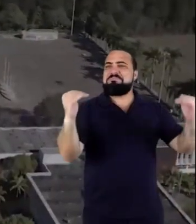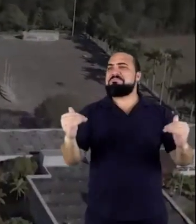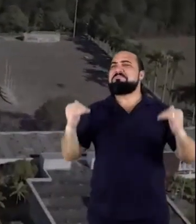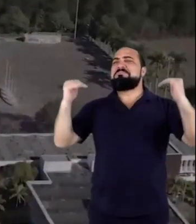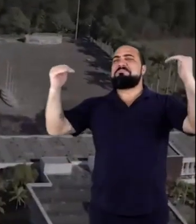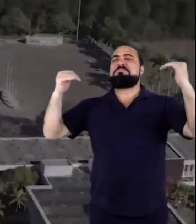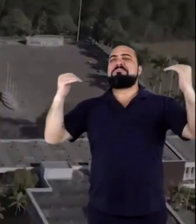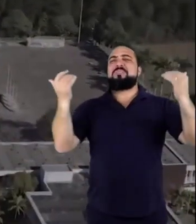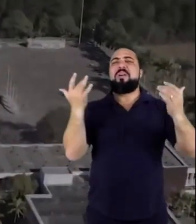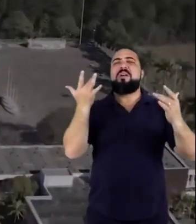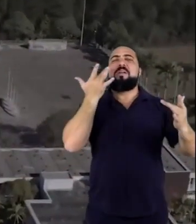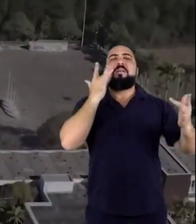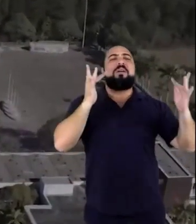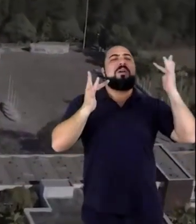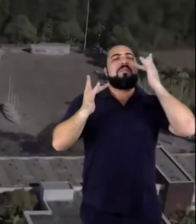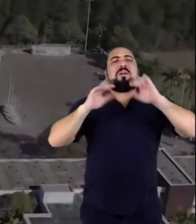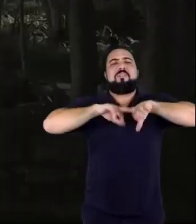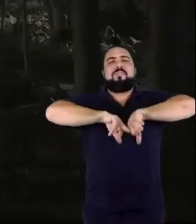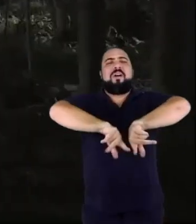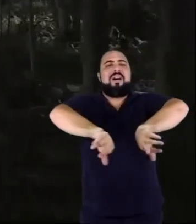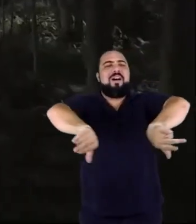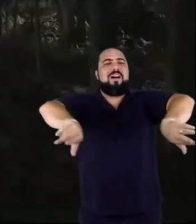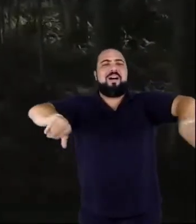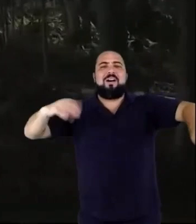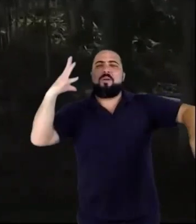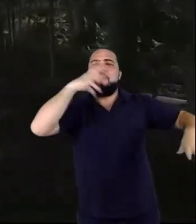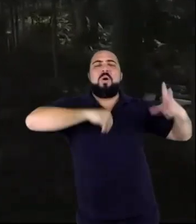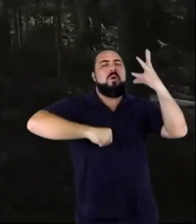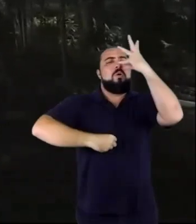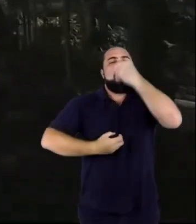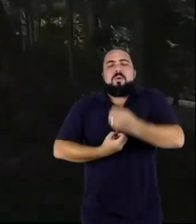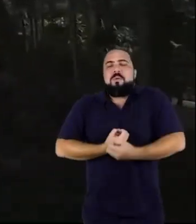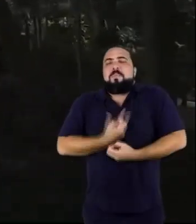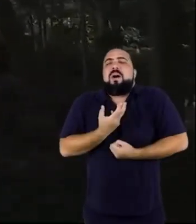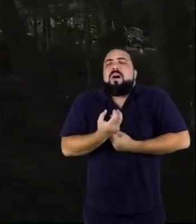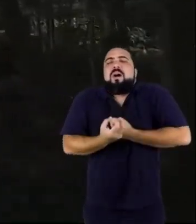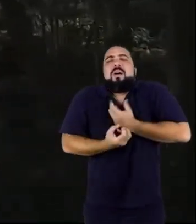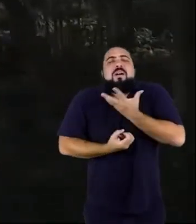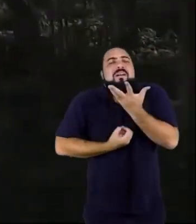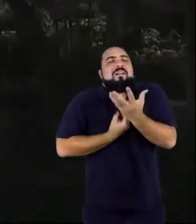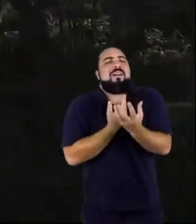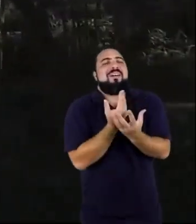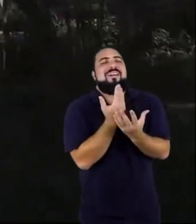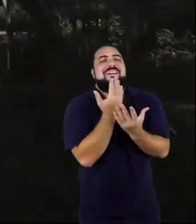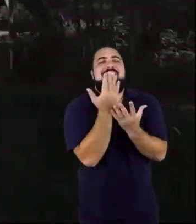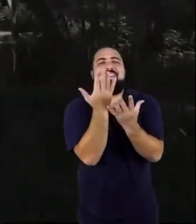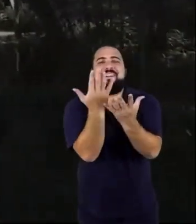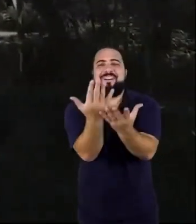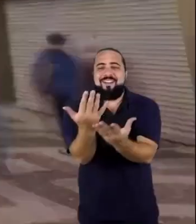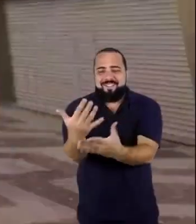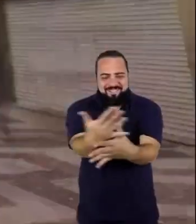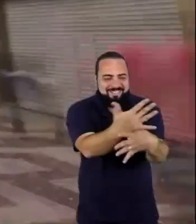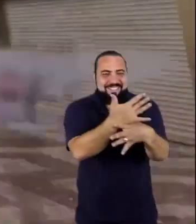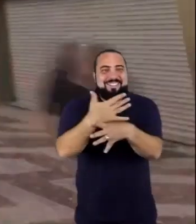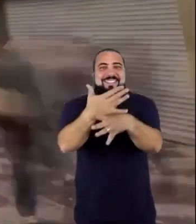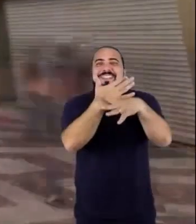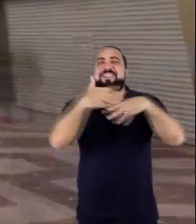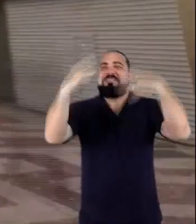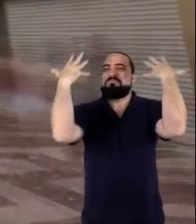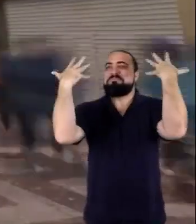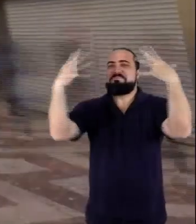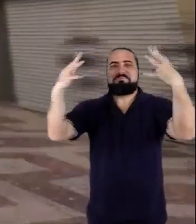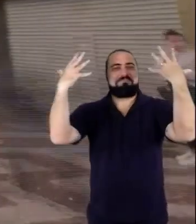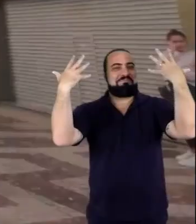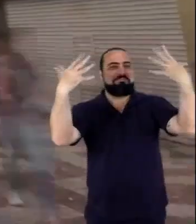Rica de primores da poesia e da bza